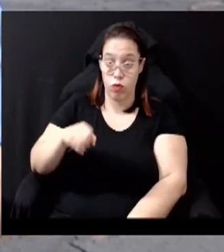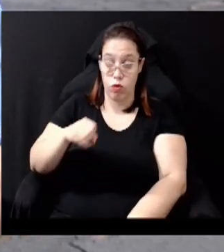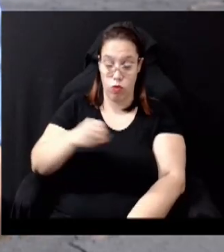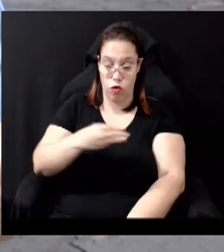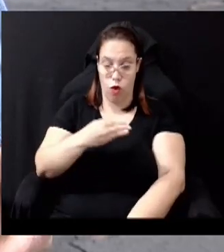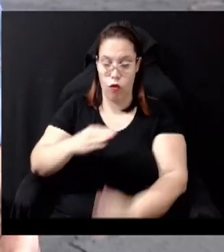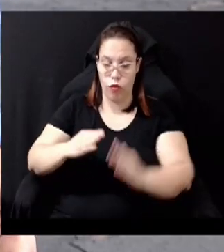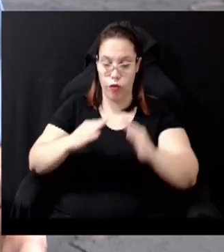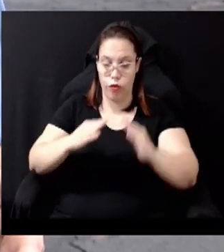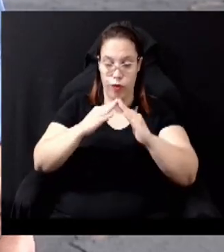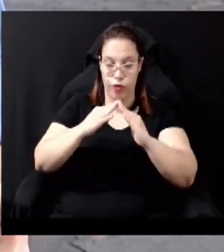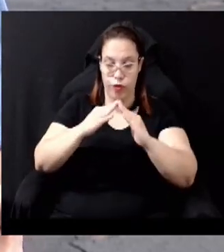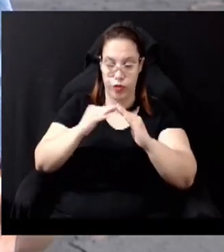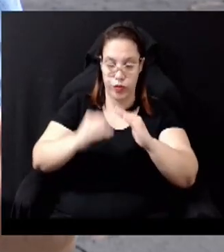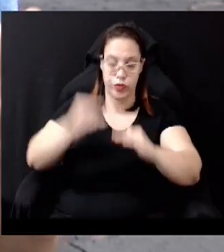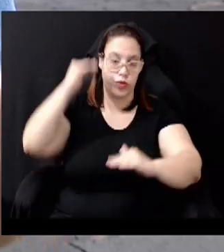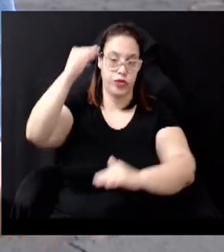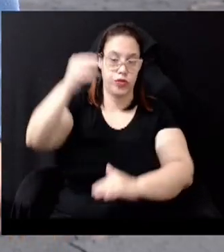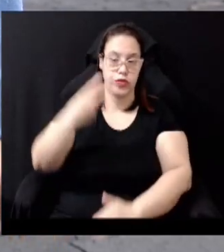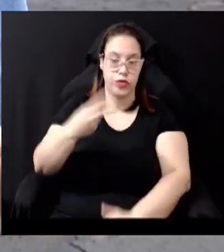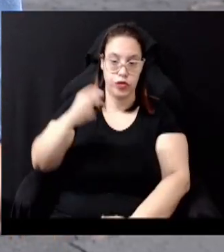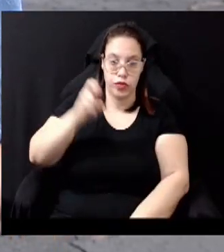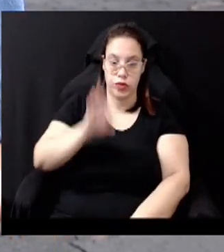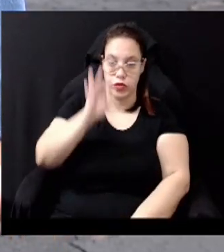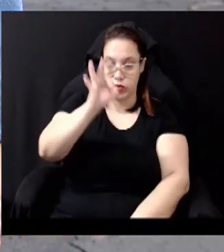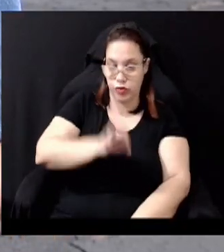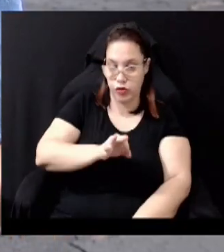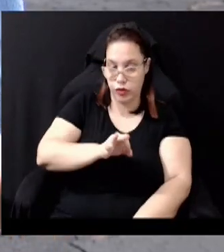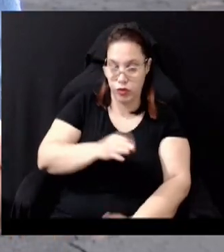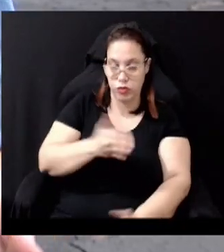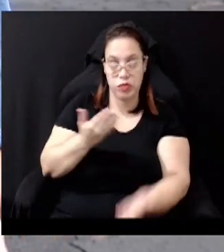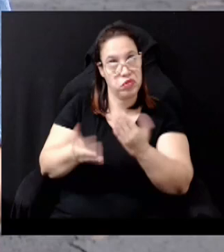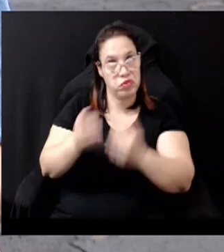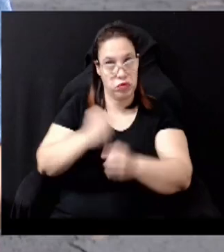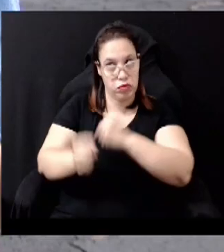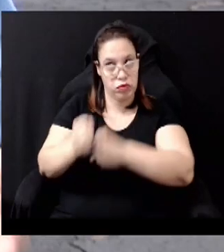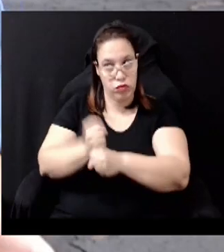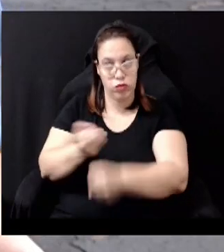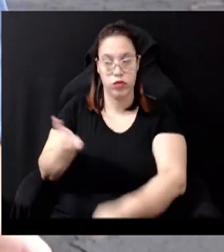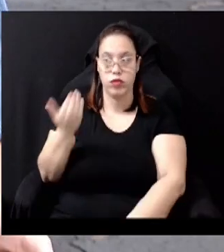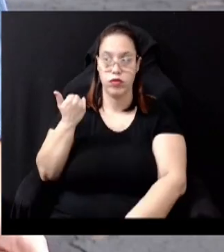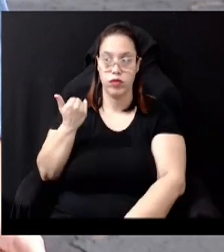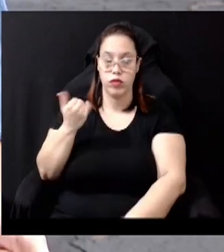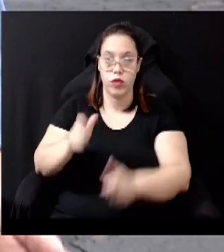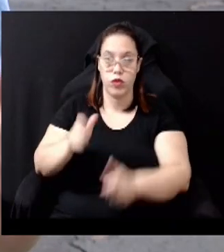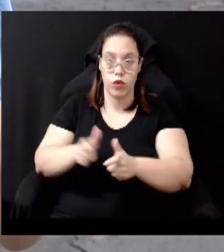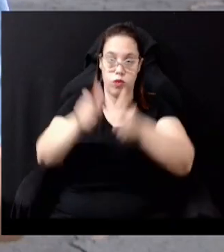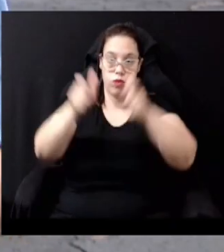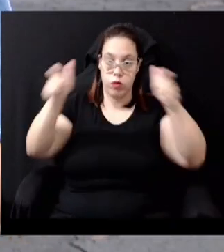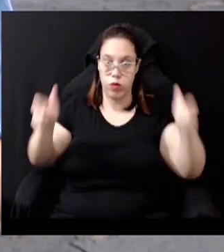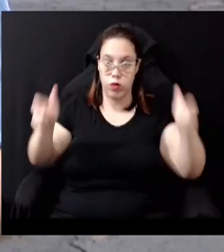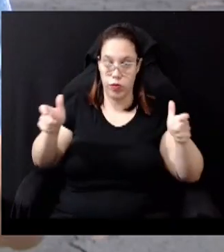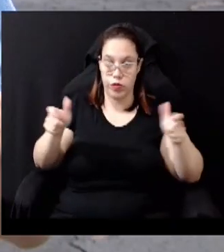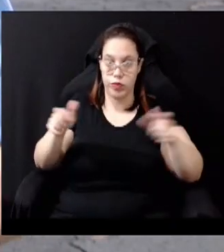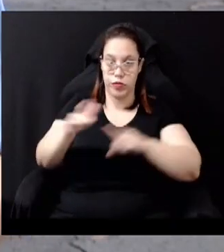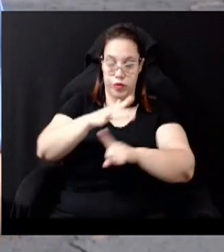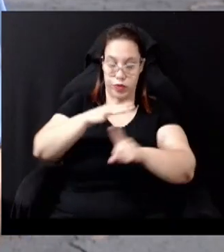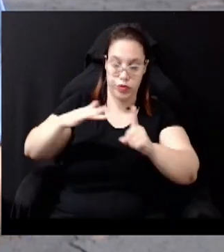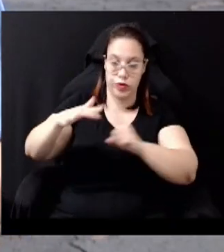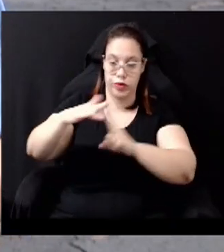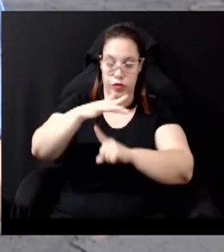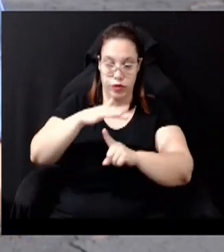de 25,7% em relação ao ano anterior. Esse aumento e as demandas ambientais tornam os critérios